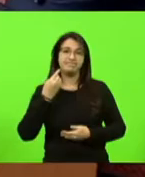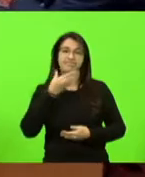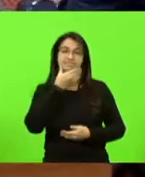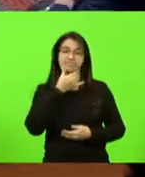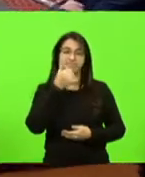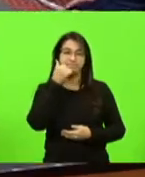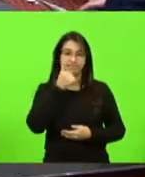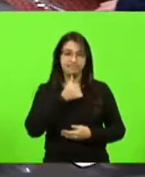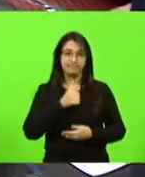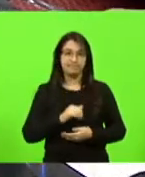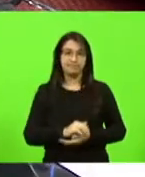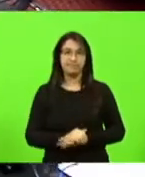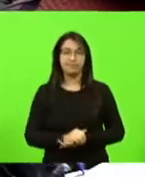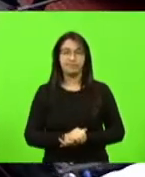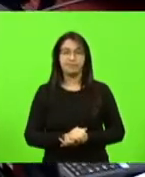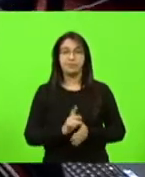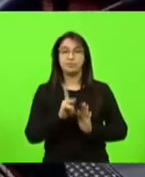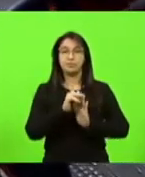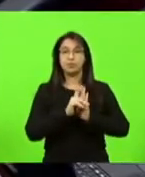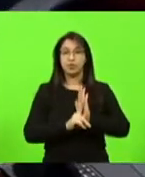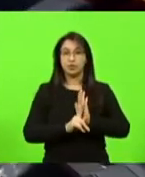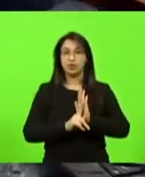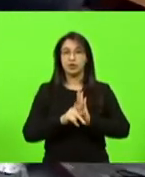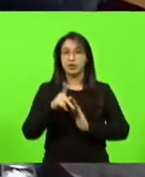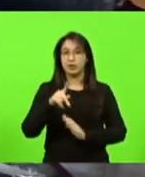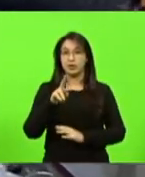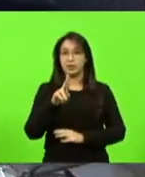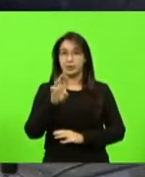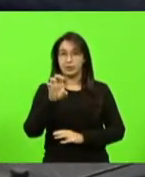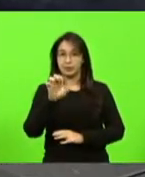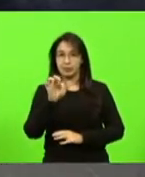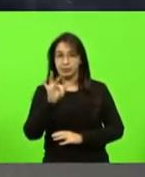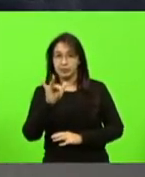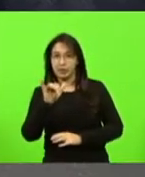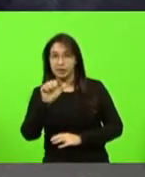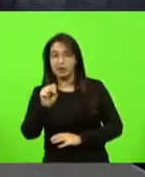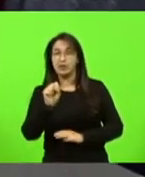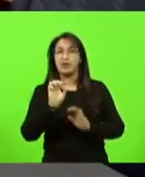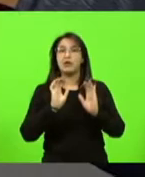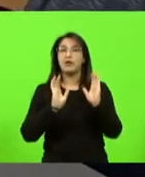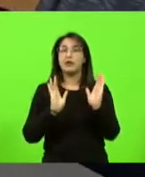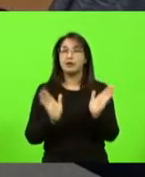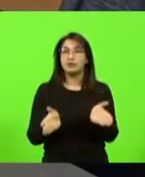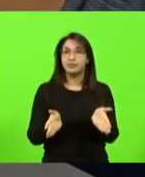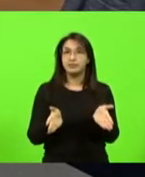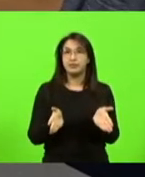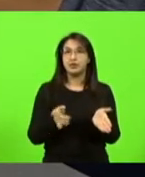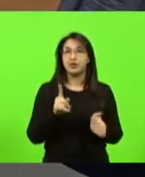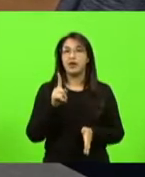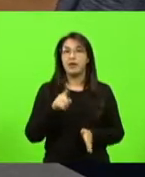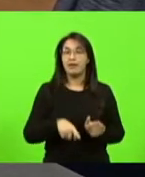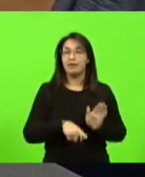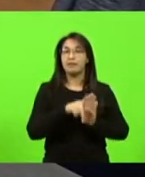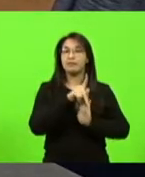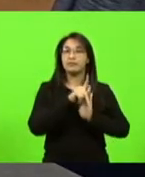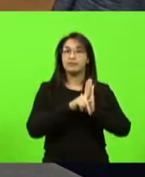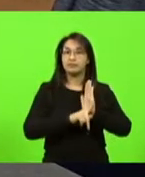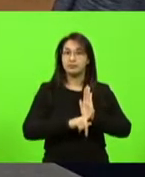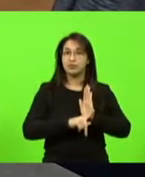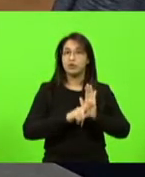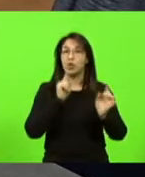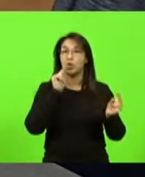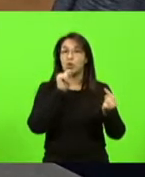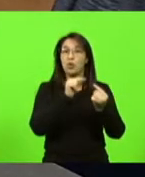O projeto do Prefis, ele já é um programa que objetiva